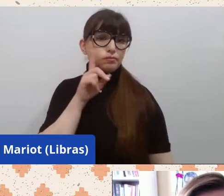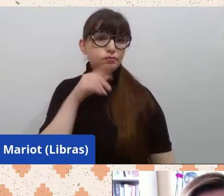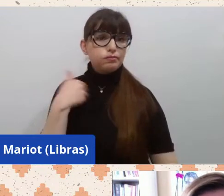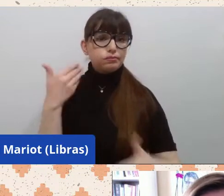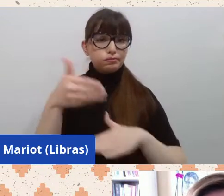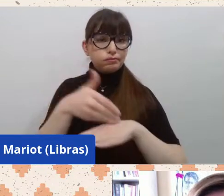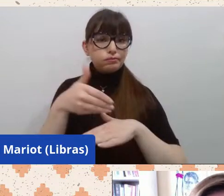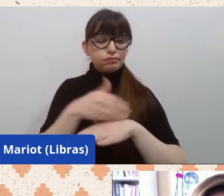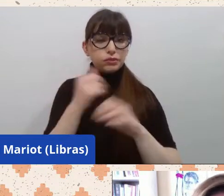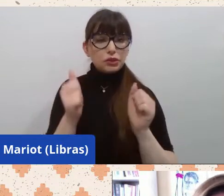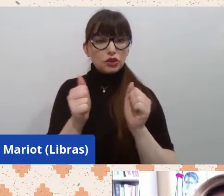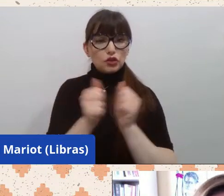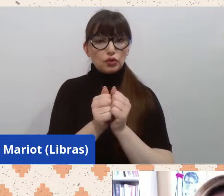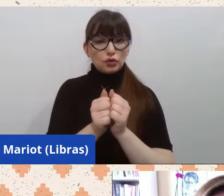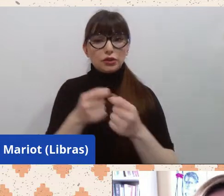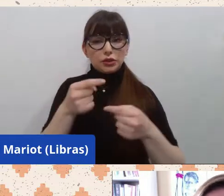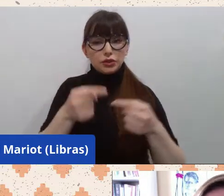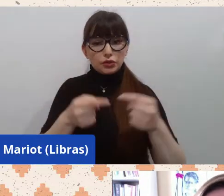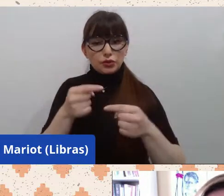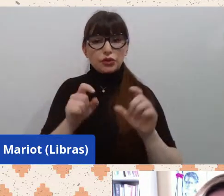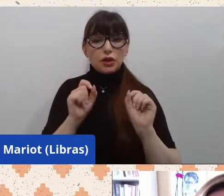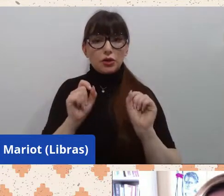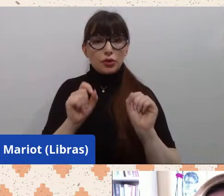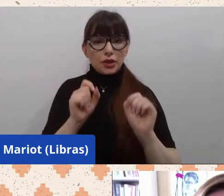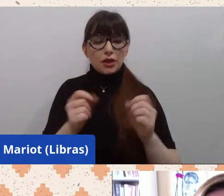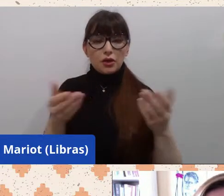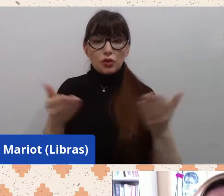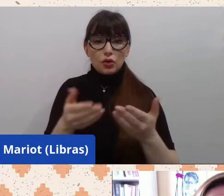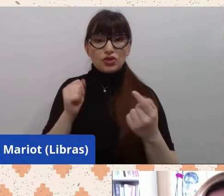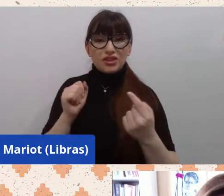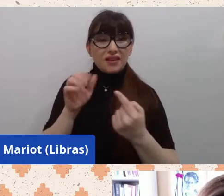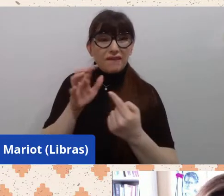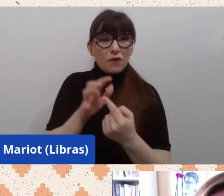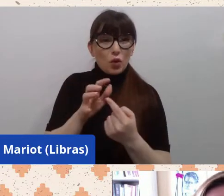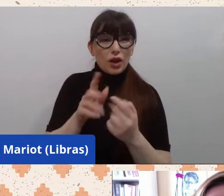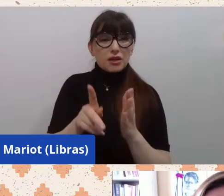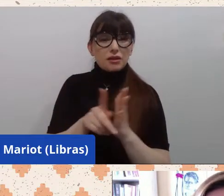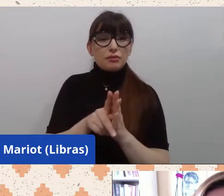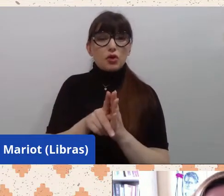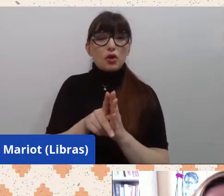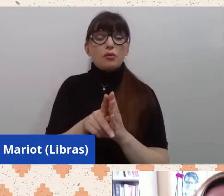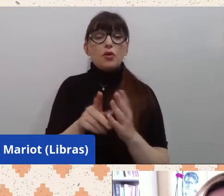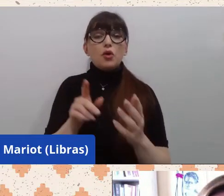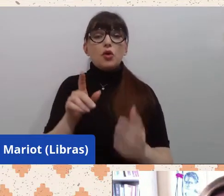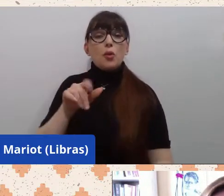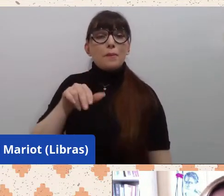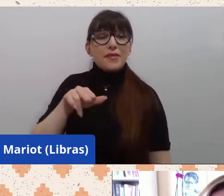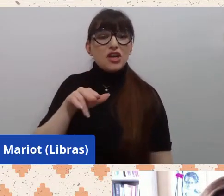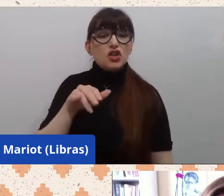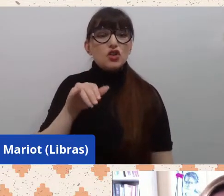AERA, justo que discutia o impacto do movimento Me Too para as relações